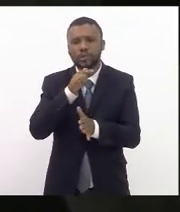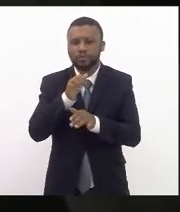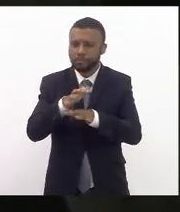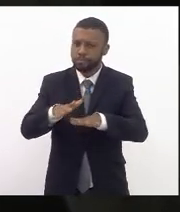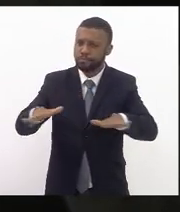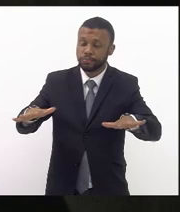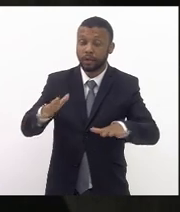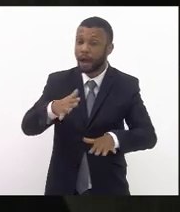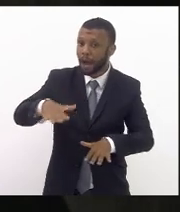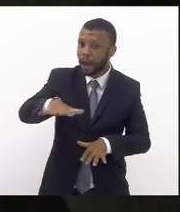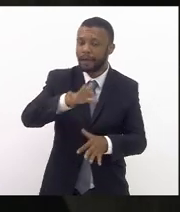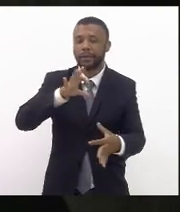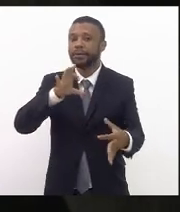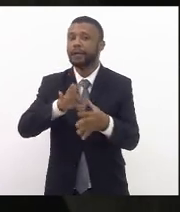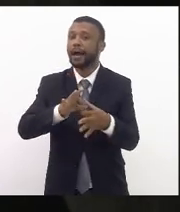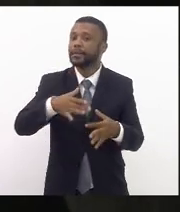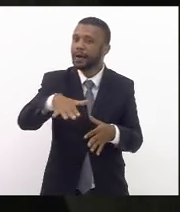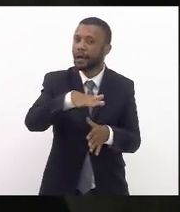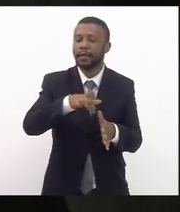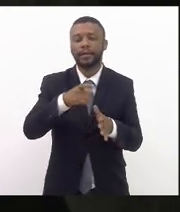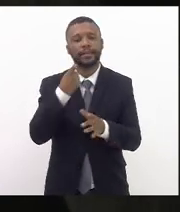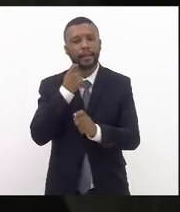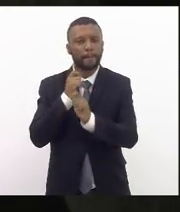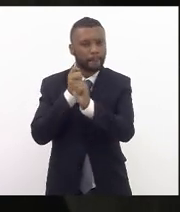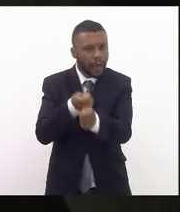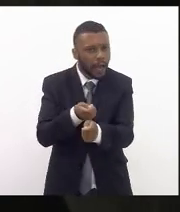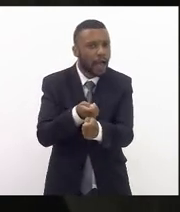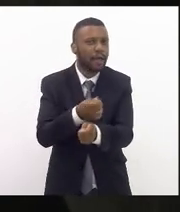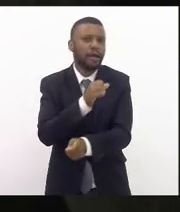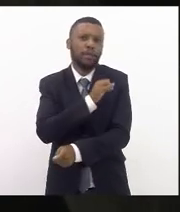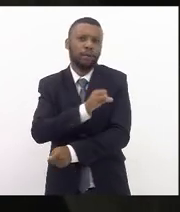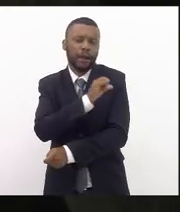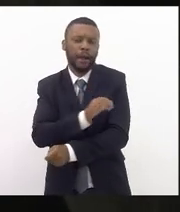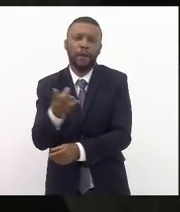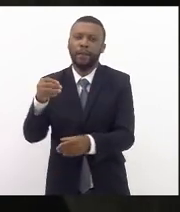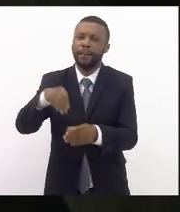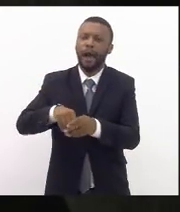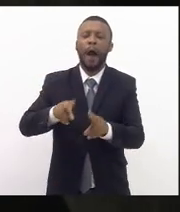da pesca, ao estudo sobre as baías do Rio de Janeiro, na UFRJ,